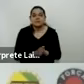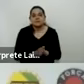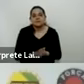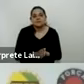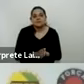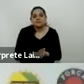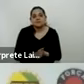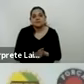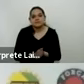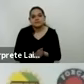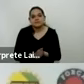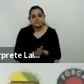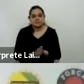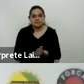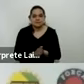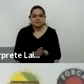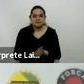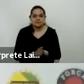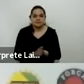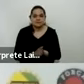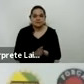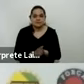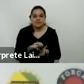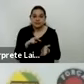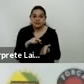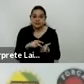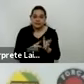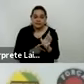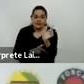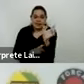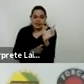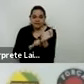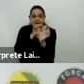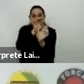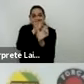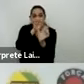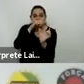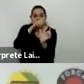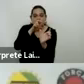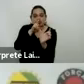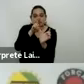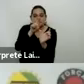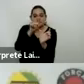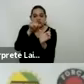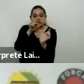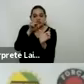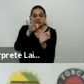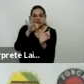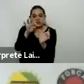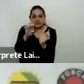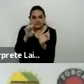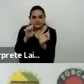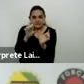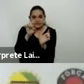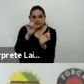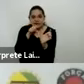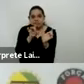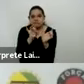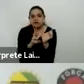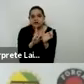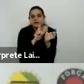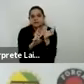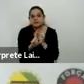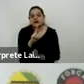o significado da palavra emergente era apenas resultante. Que depois,